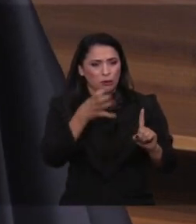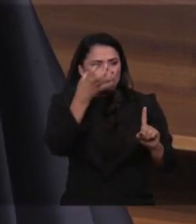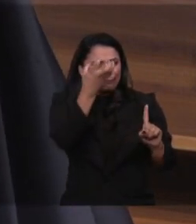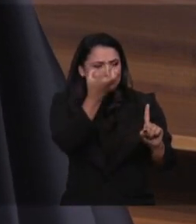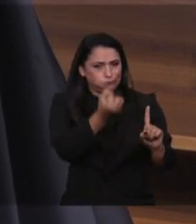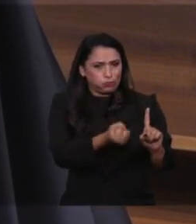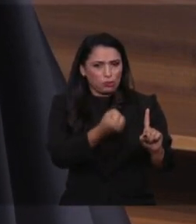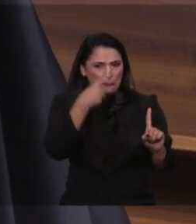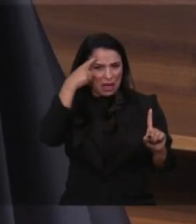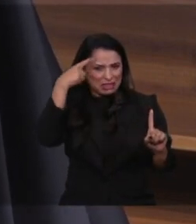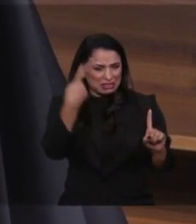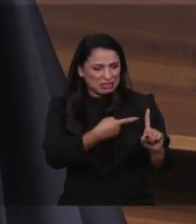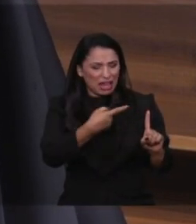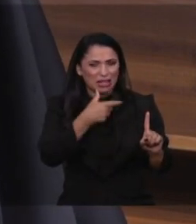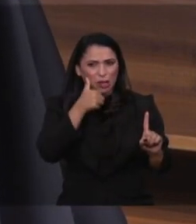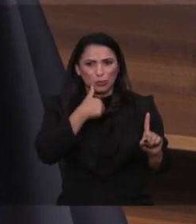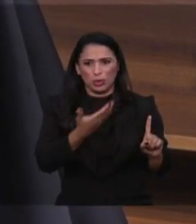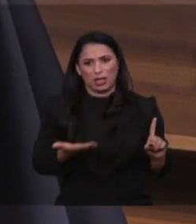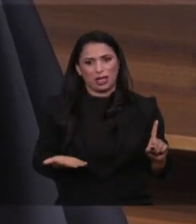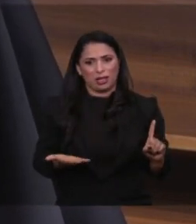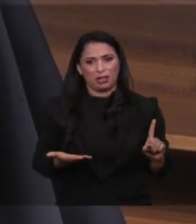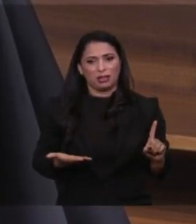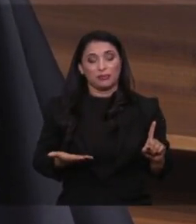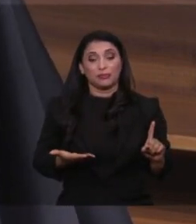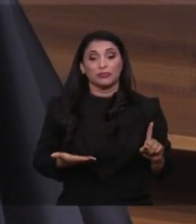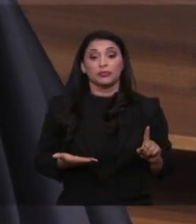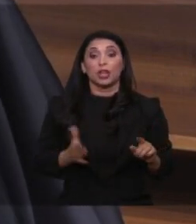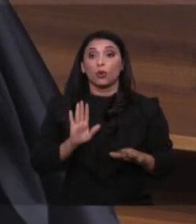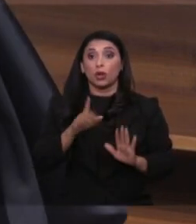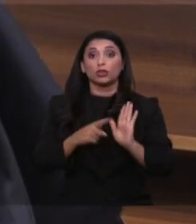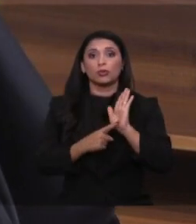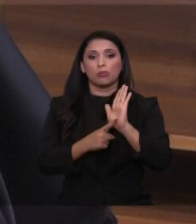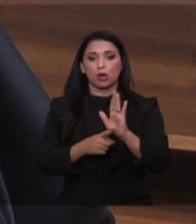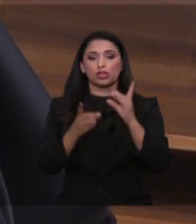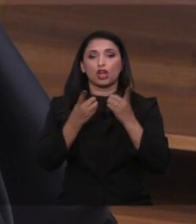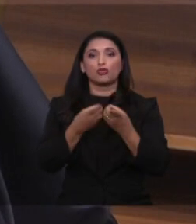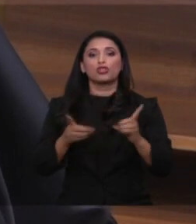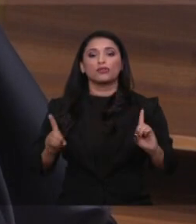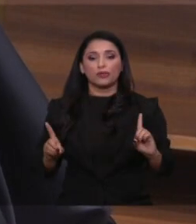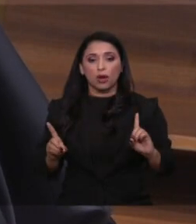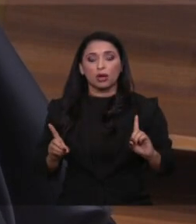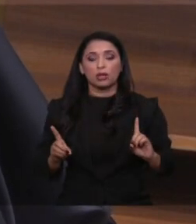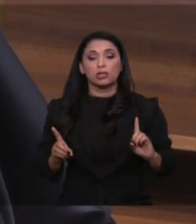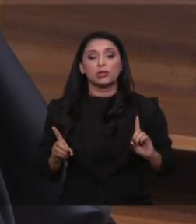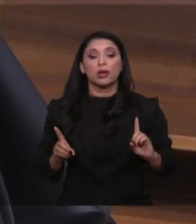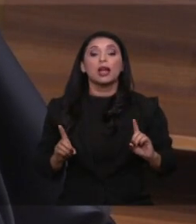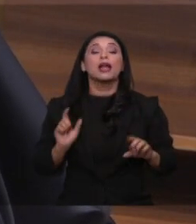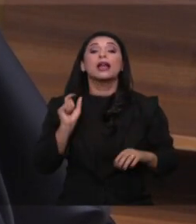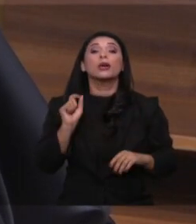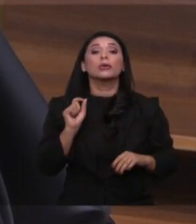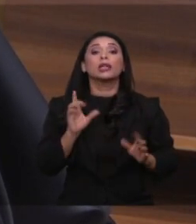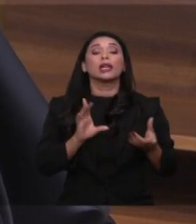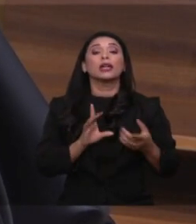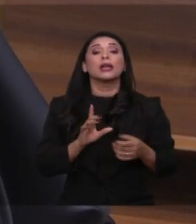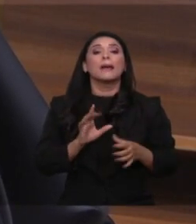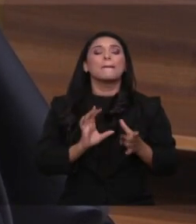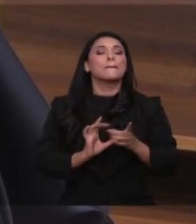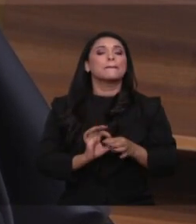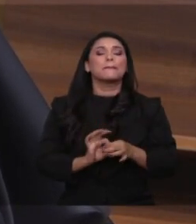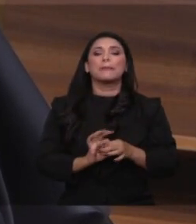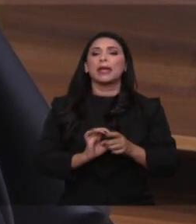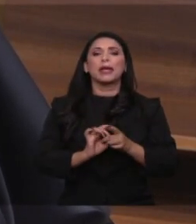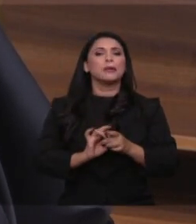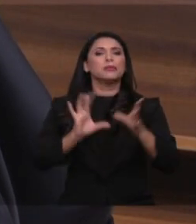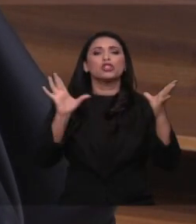se apresenta a ideia de divórcio direto, é exatamente permitir à mulher,